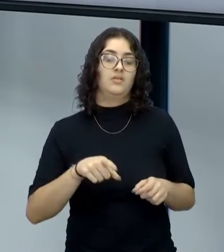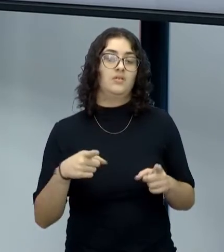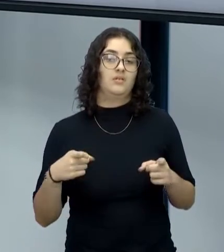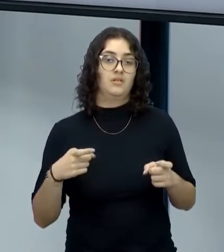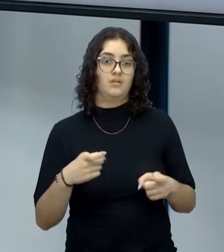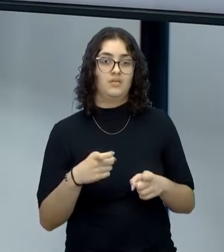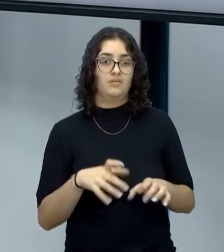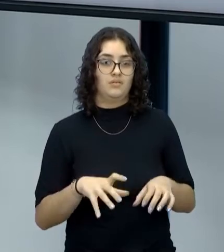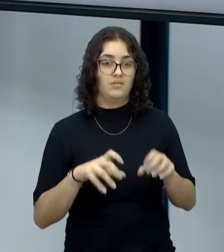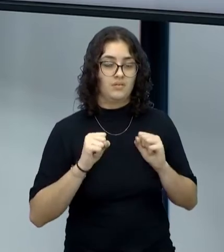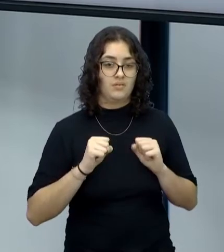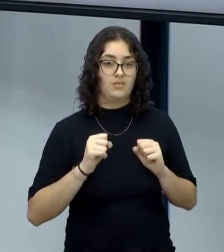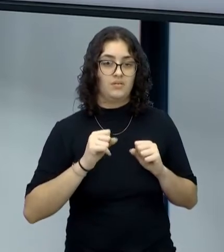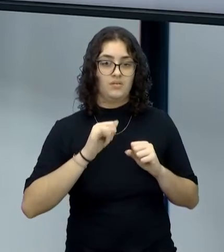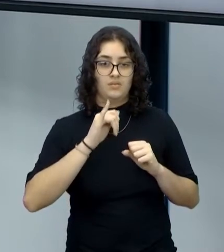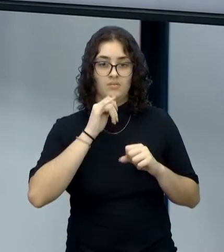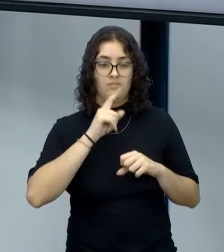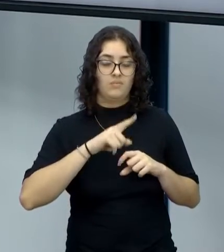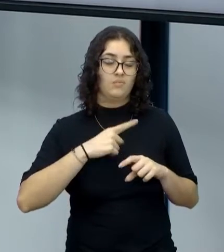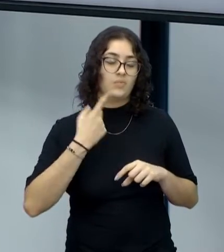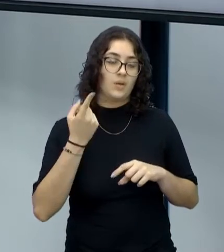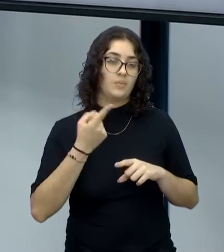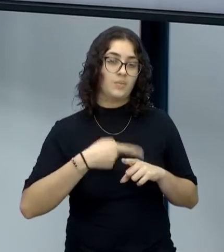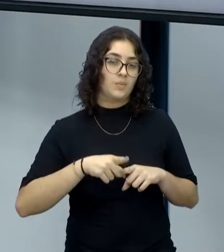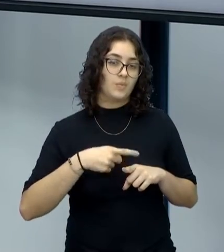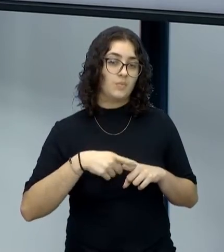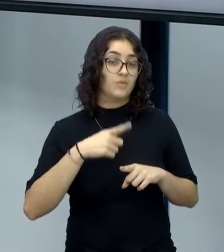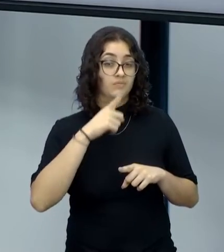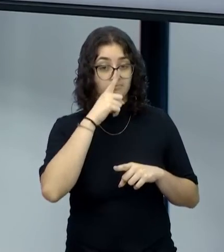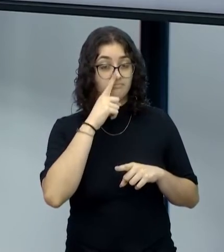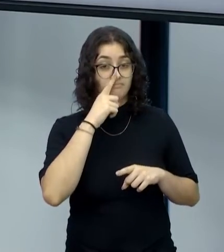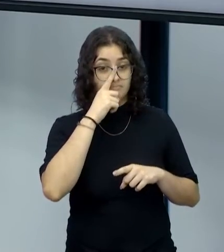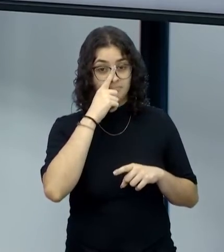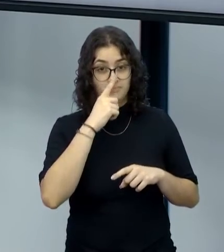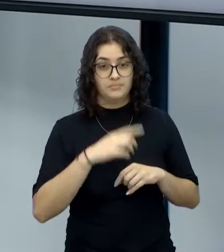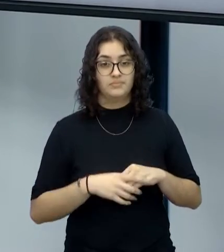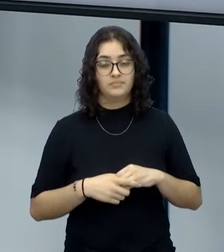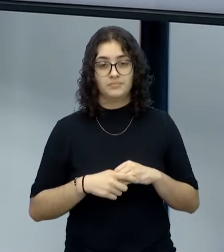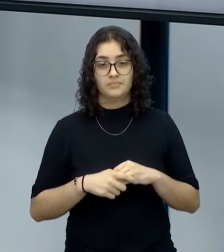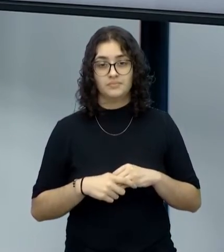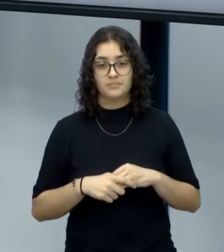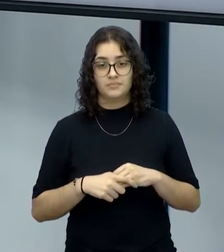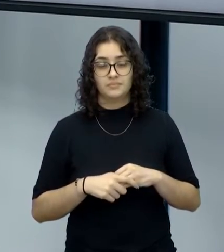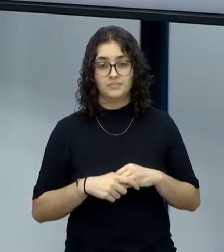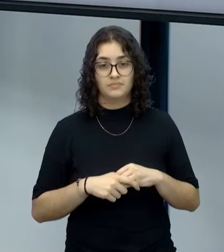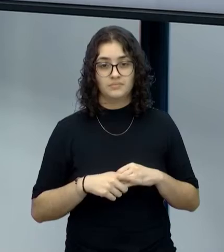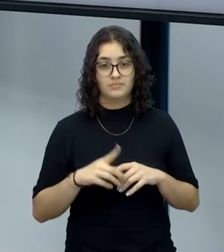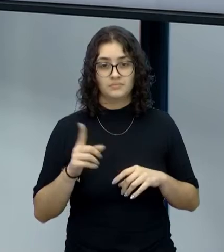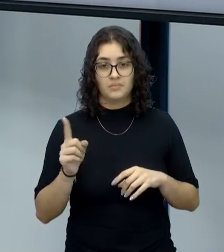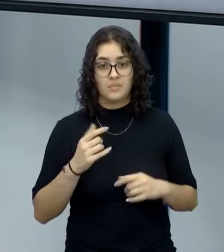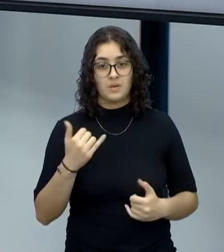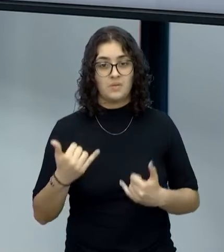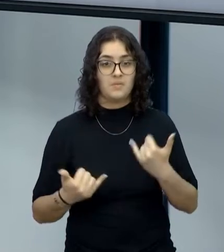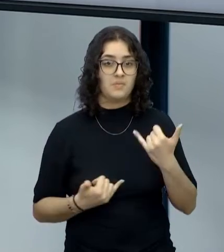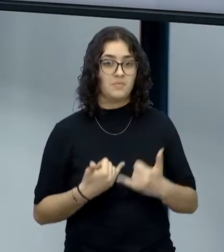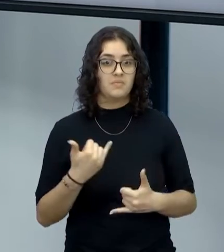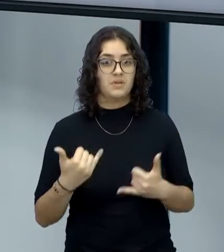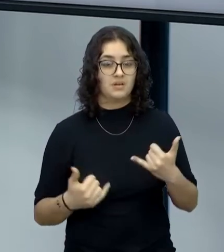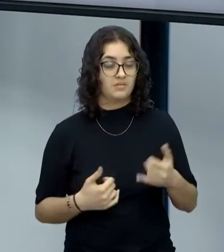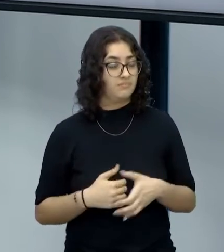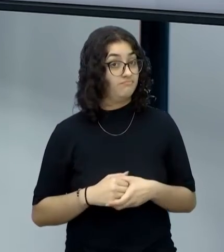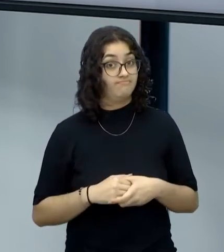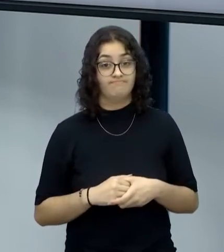bactéria, né? Pode dar um problema seríssimo que a gente pode carregar pelo resto da vida, tá? Então, não brinque com essas